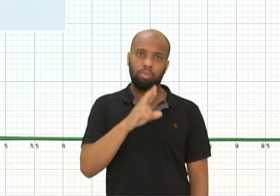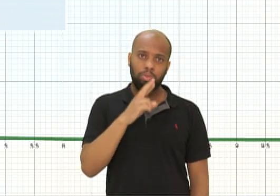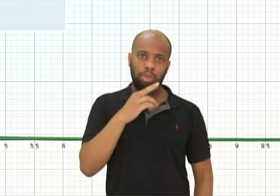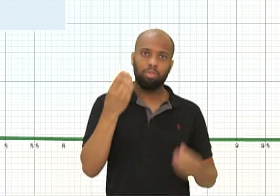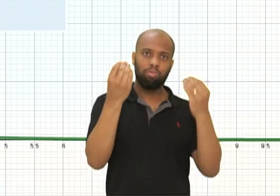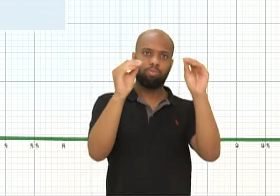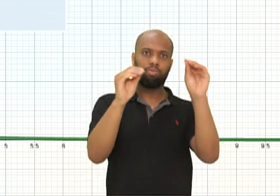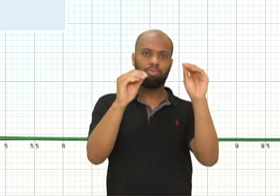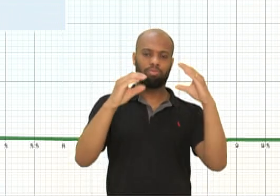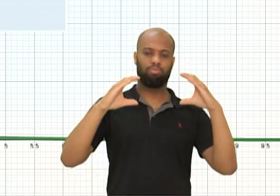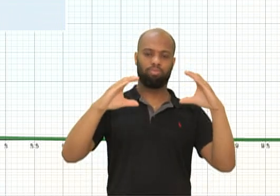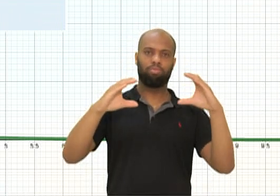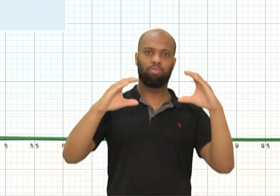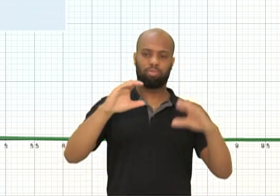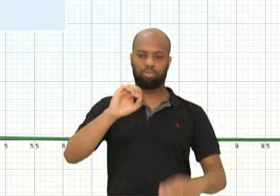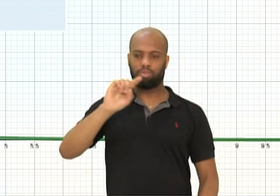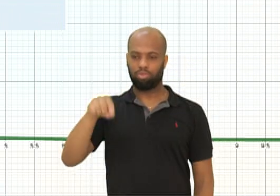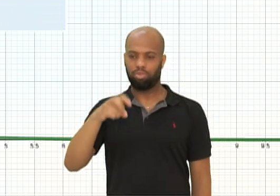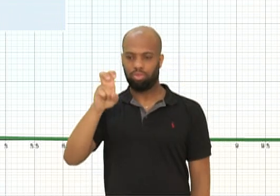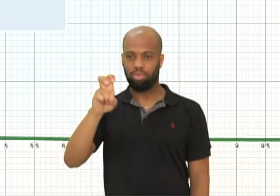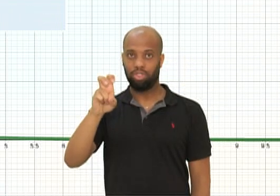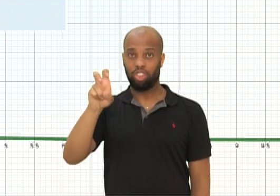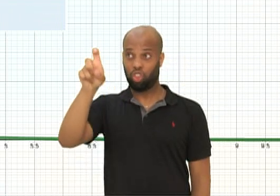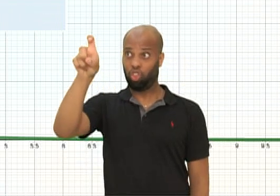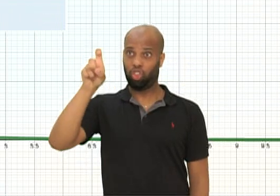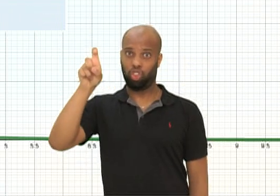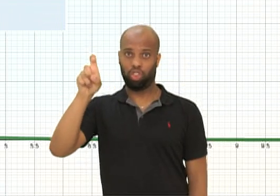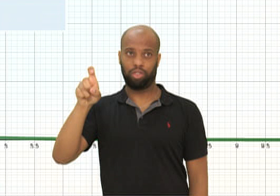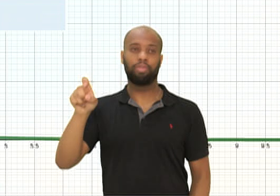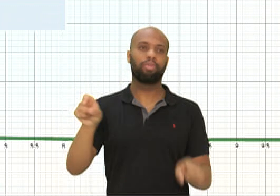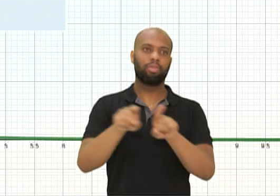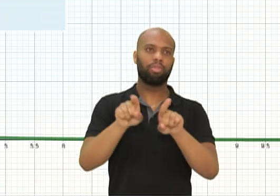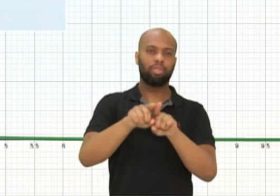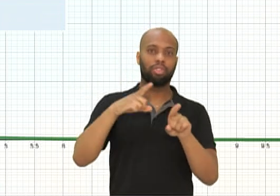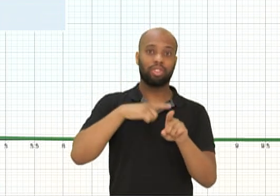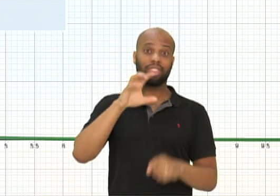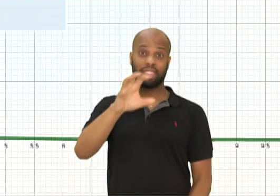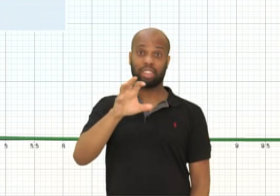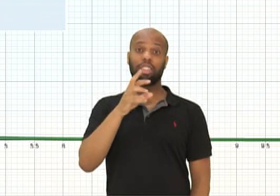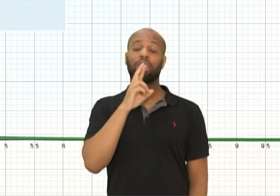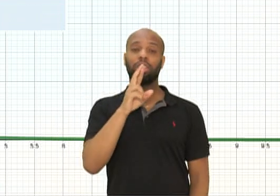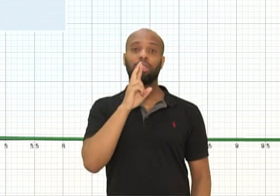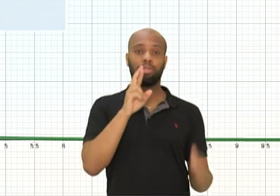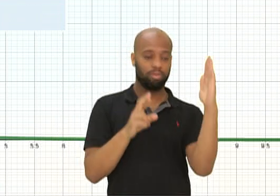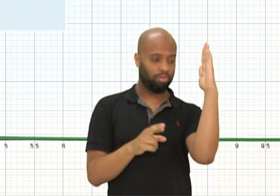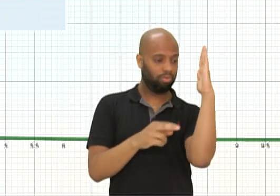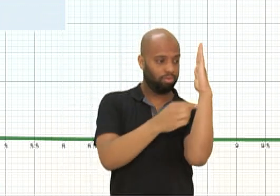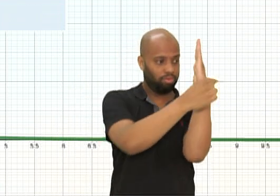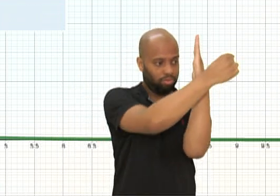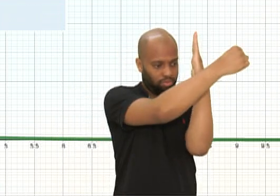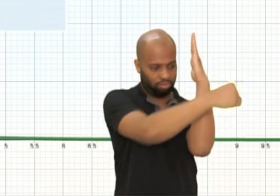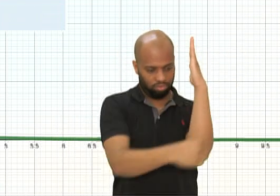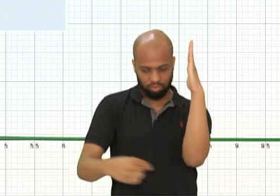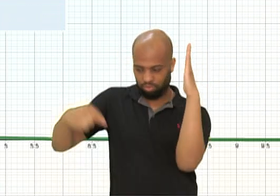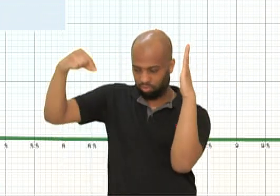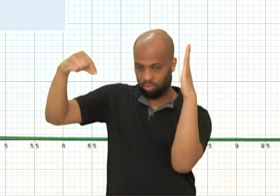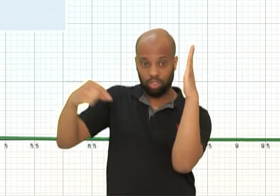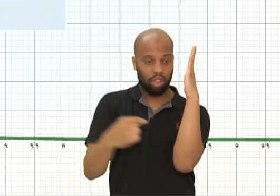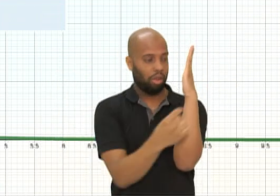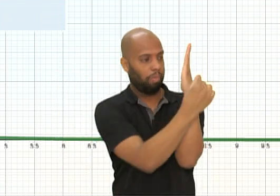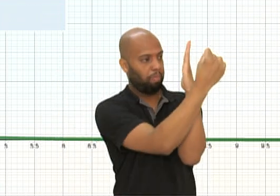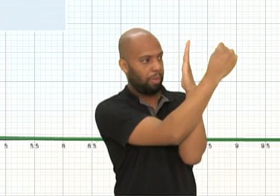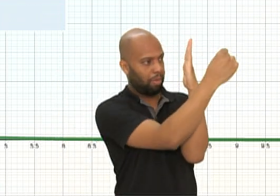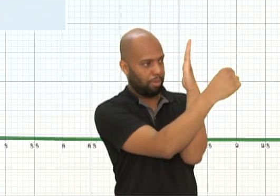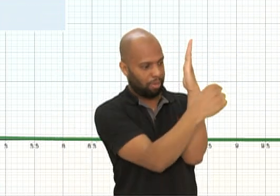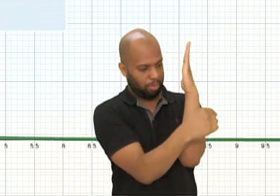função 0,5 elevado a x e você tem este resultado gráfico. É claro que você marcou os pontos, né?